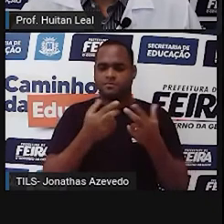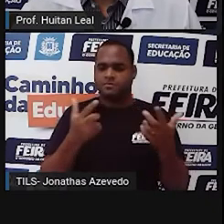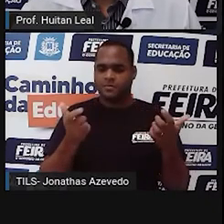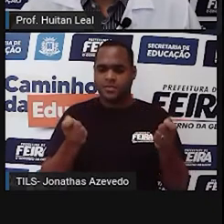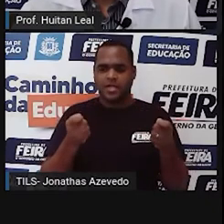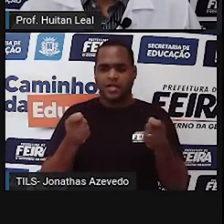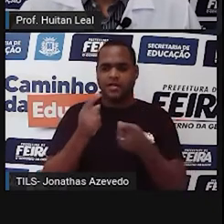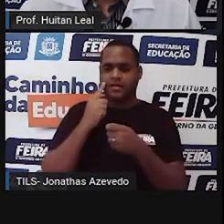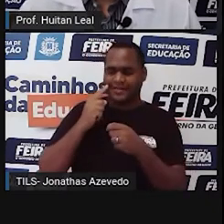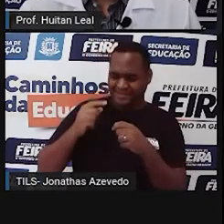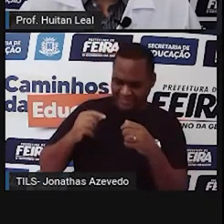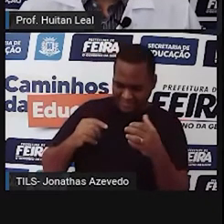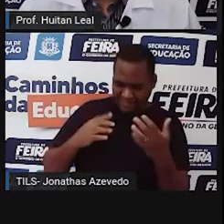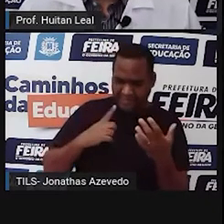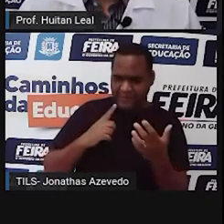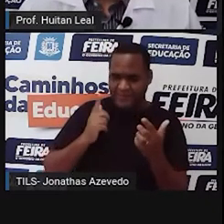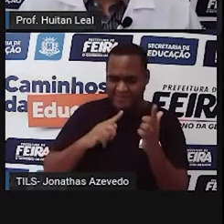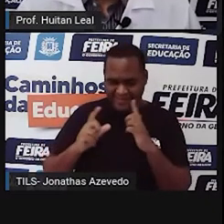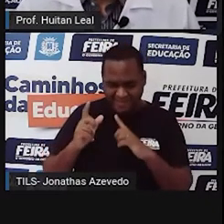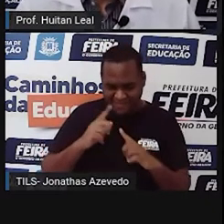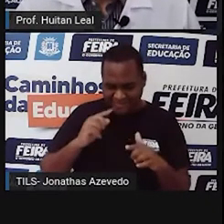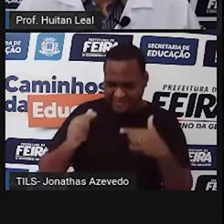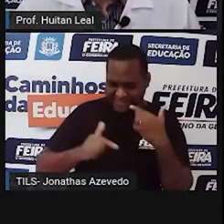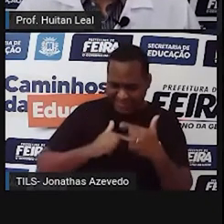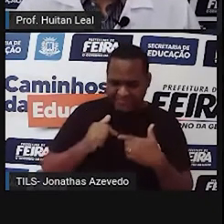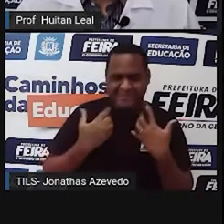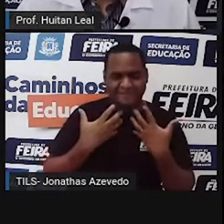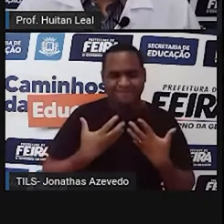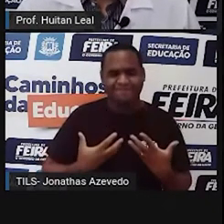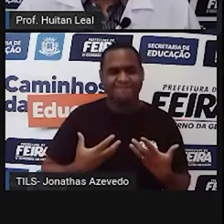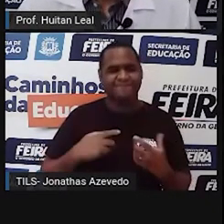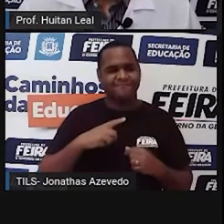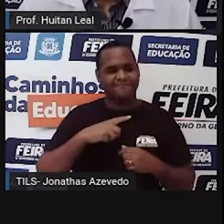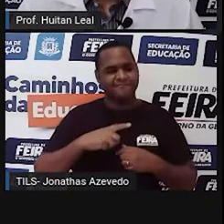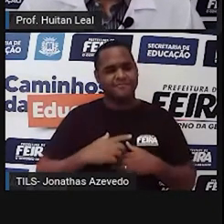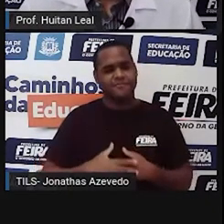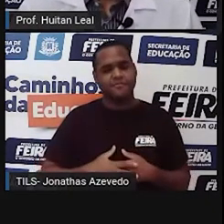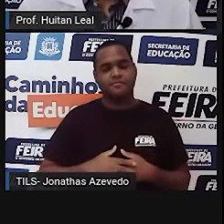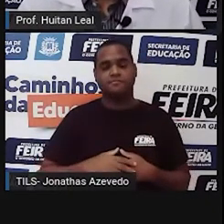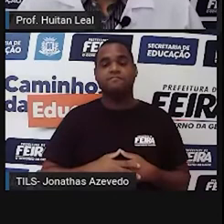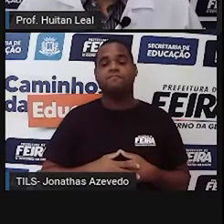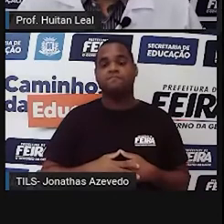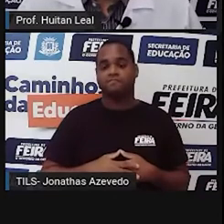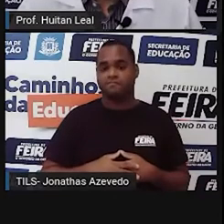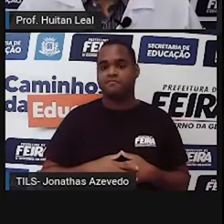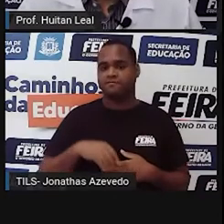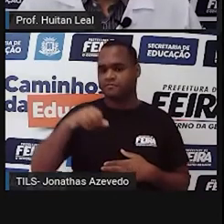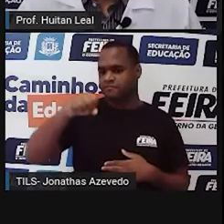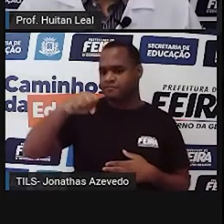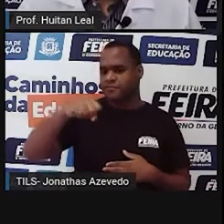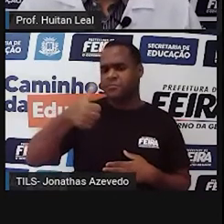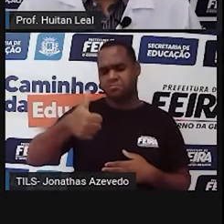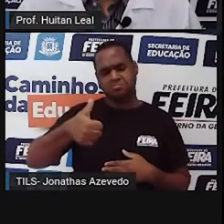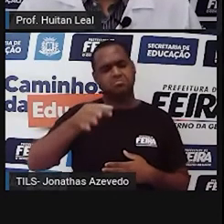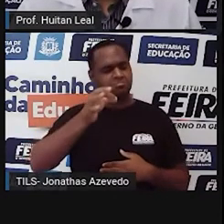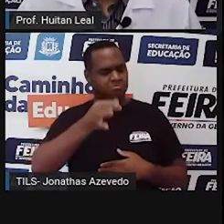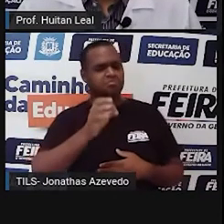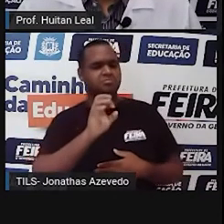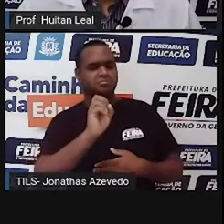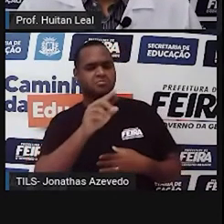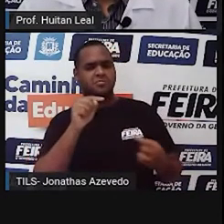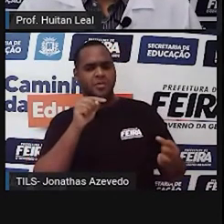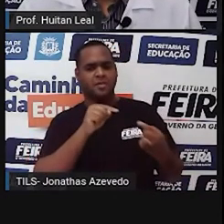mais energia nesse assunto. Então, o sim, ele é uma afirmativa, é um